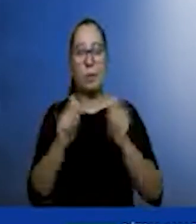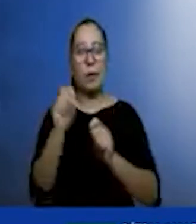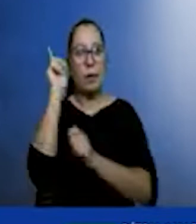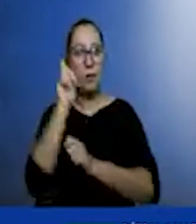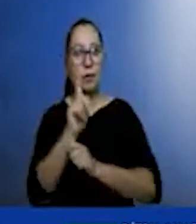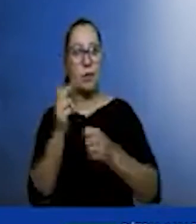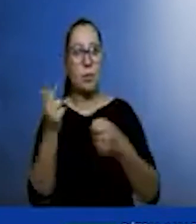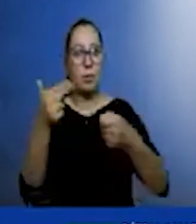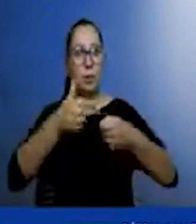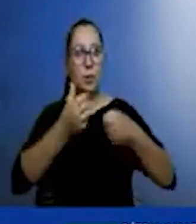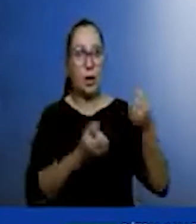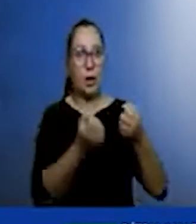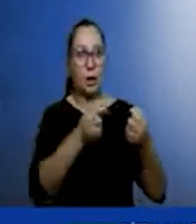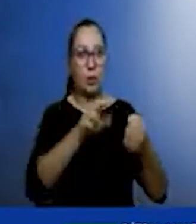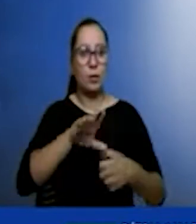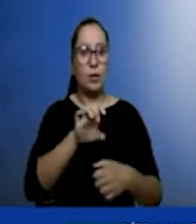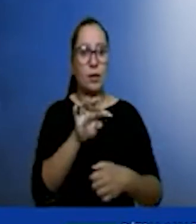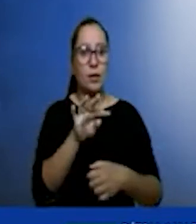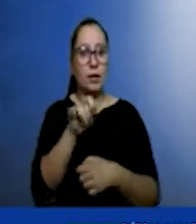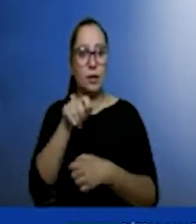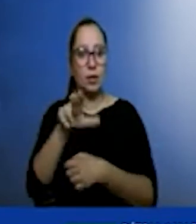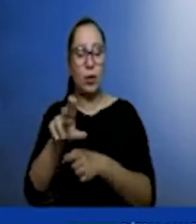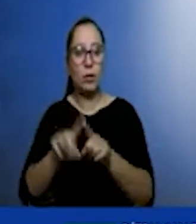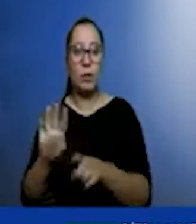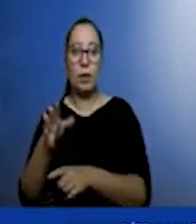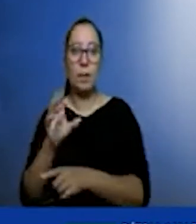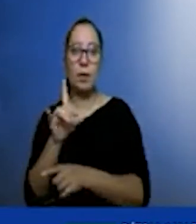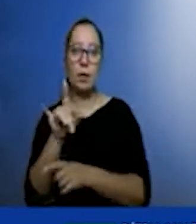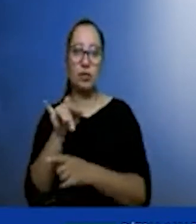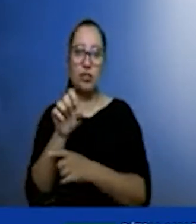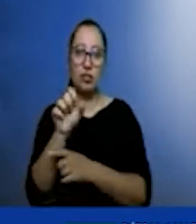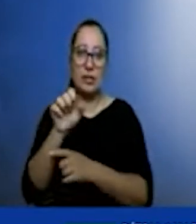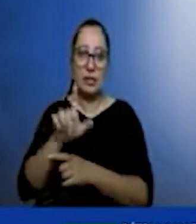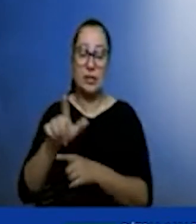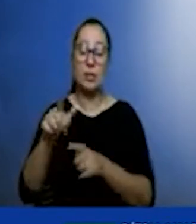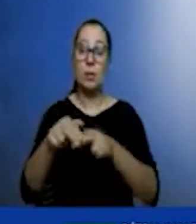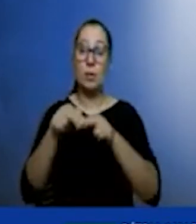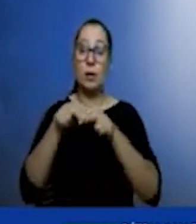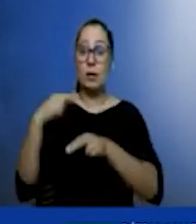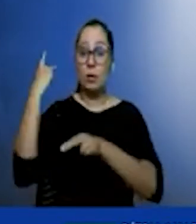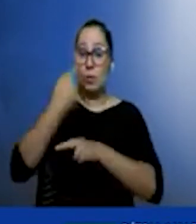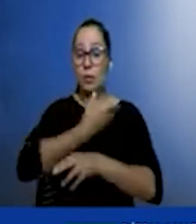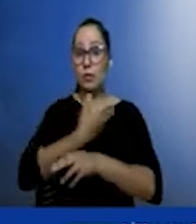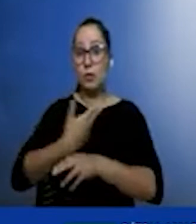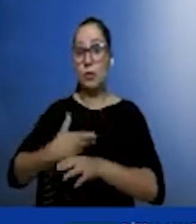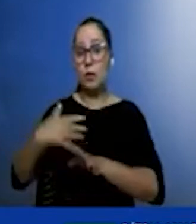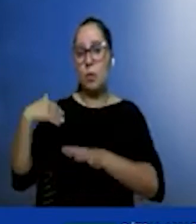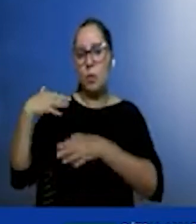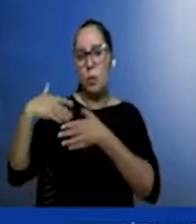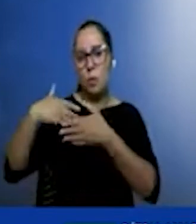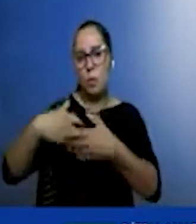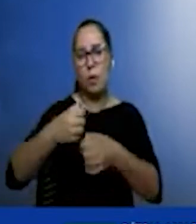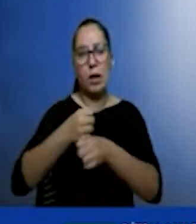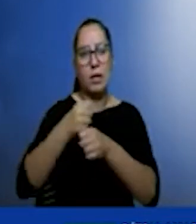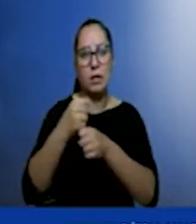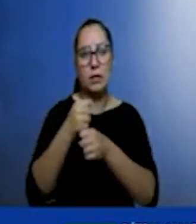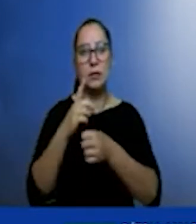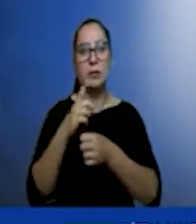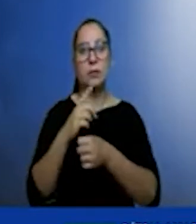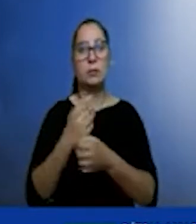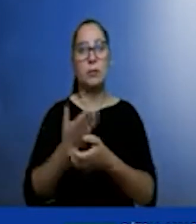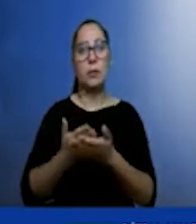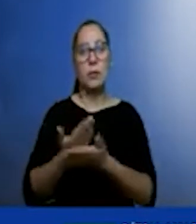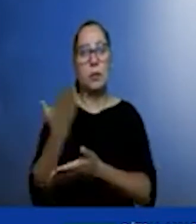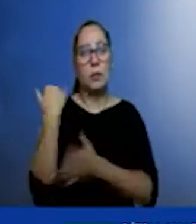carro com etanol, com biodiesel, e isso é resultado de uma política pública de vários anos, política pública desde a década de